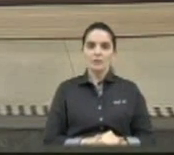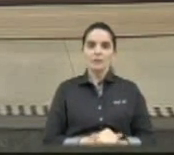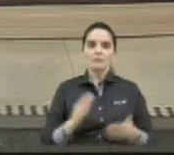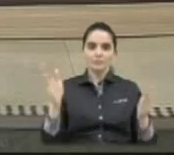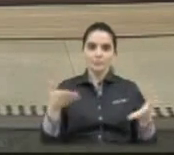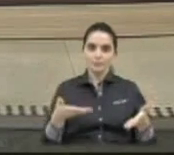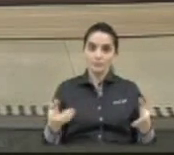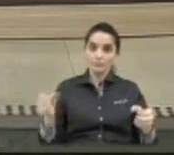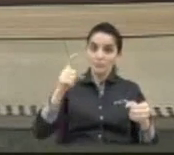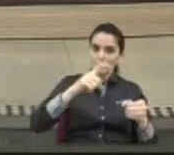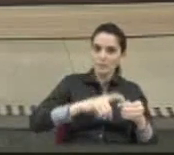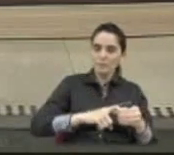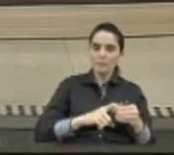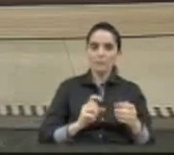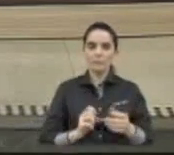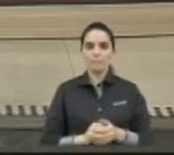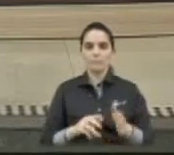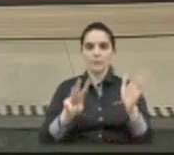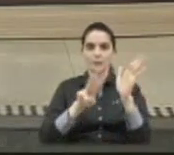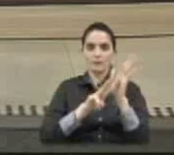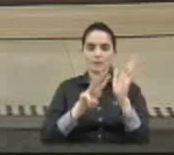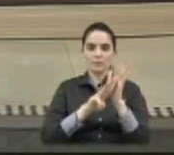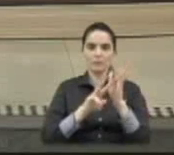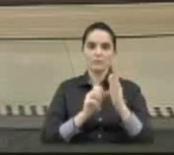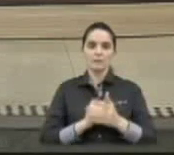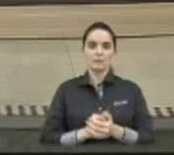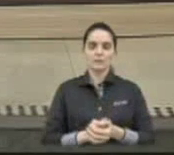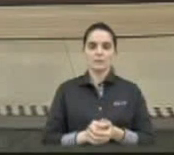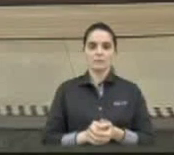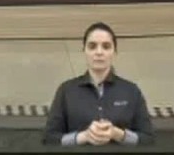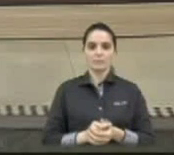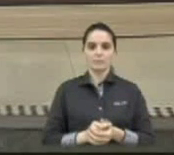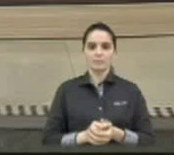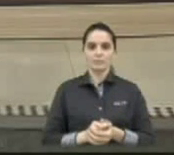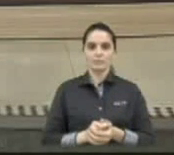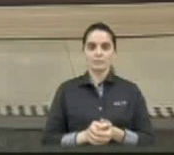Agora voltamos ao item terceiro da pauta.